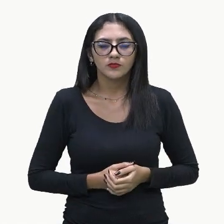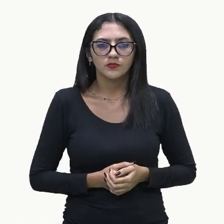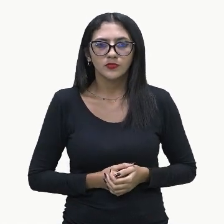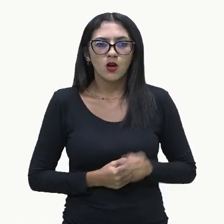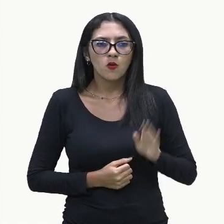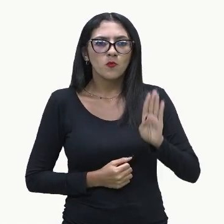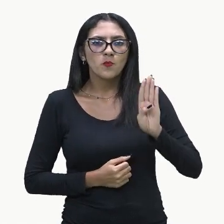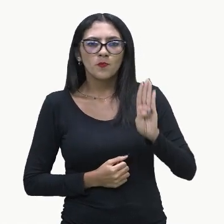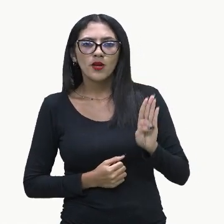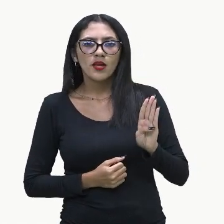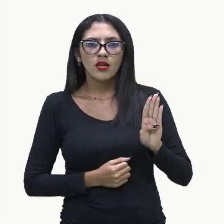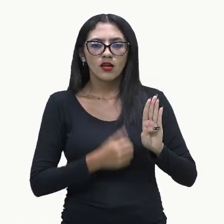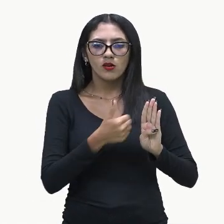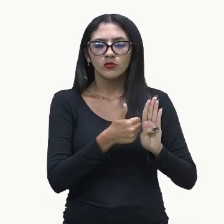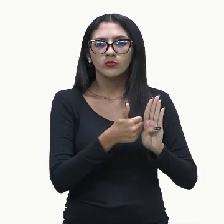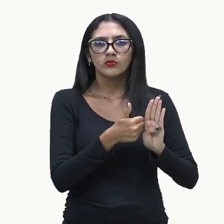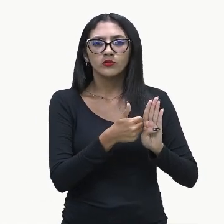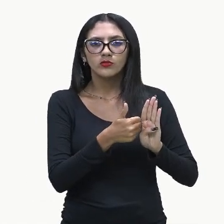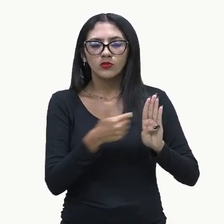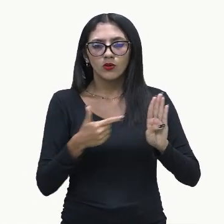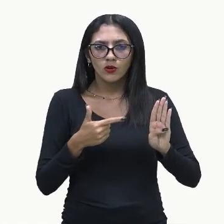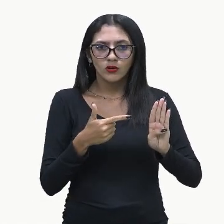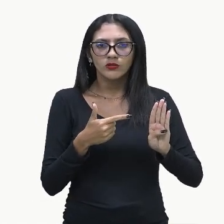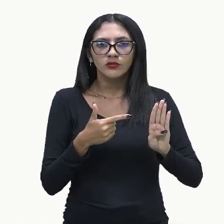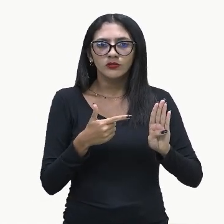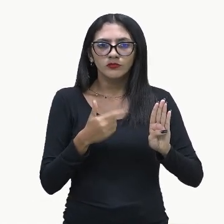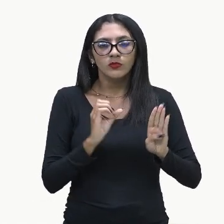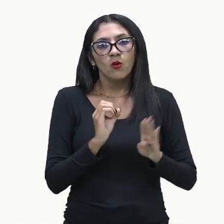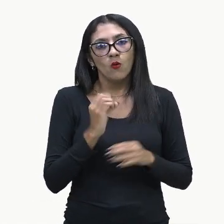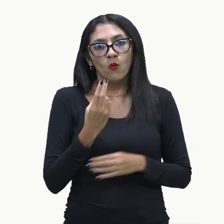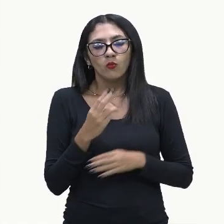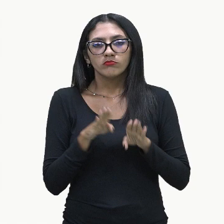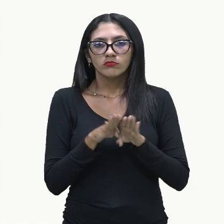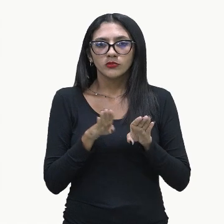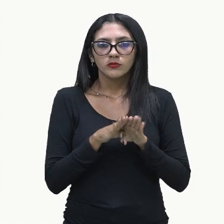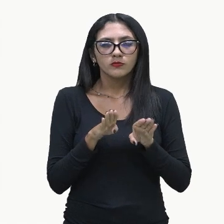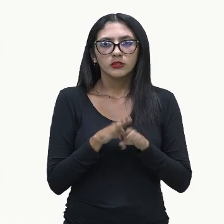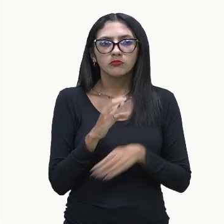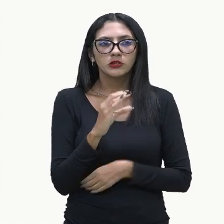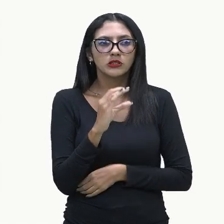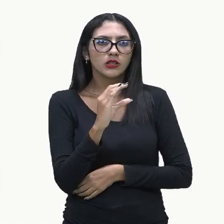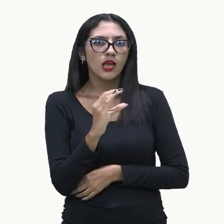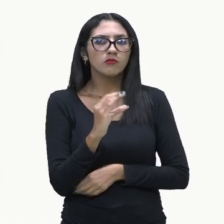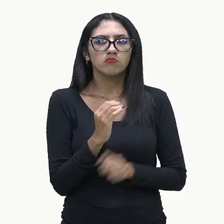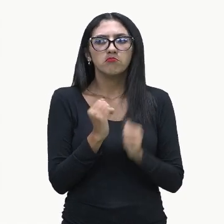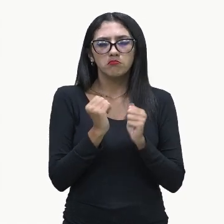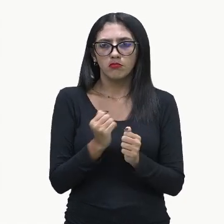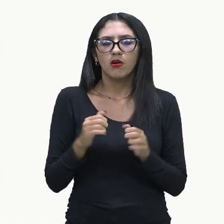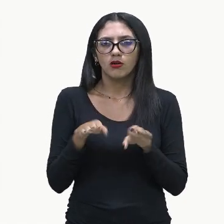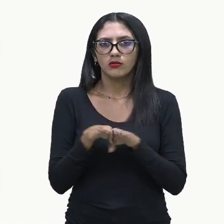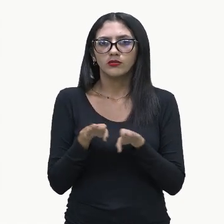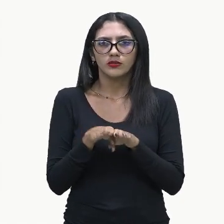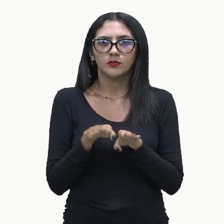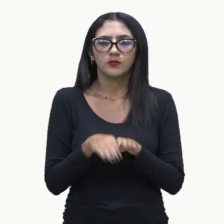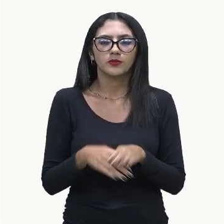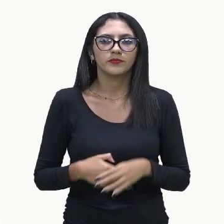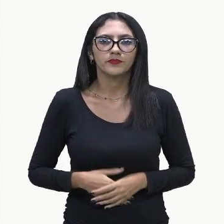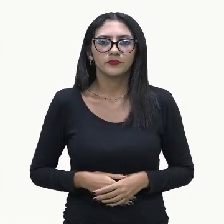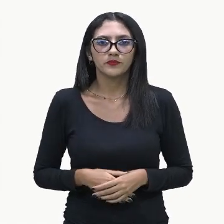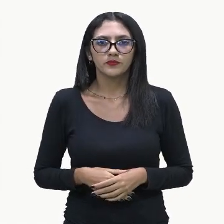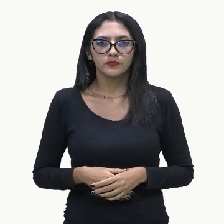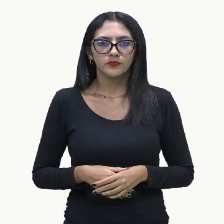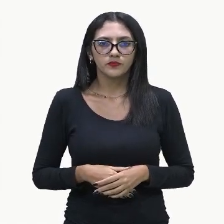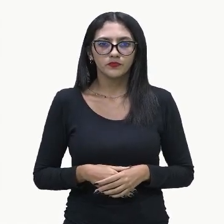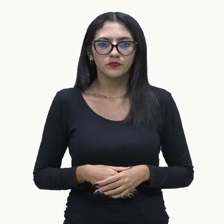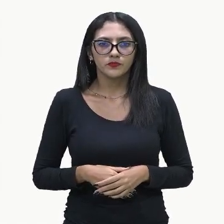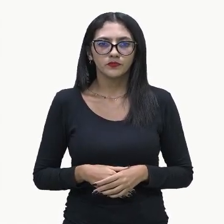como este cateto aqui, ou eu posso colocar ele como C, não vai fazer diferença nenhuma, tá bom? E aí o B pode ser aqui o